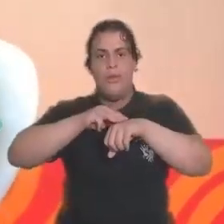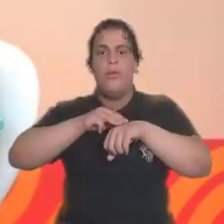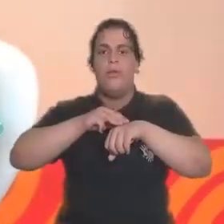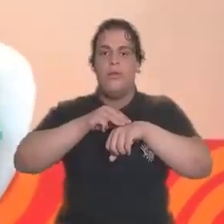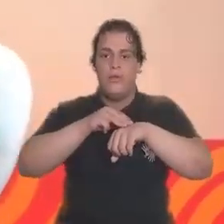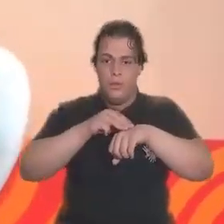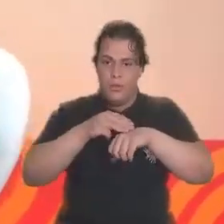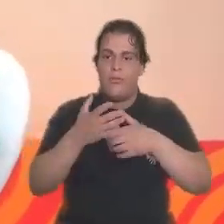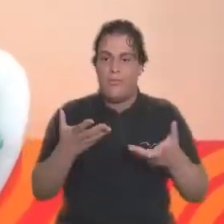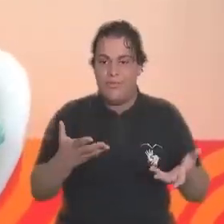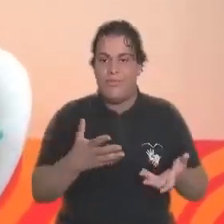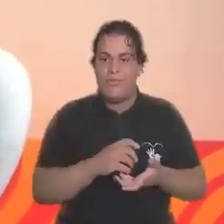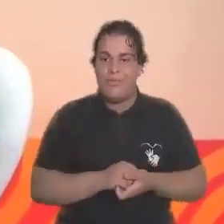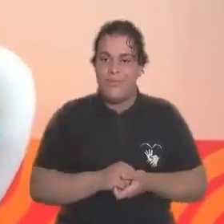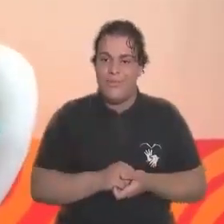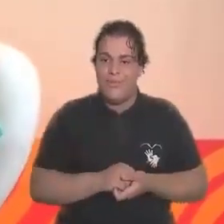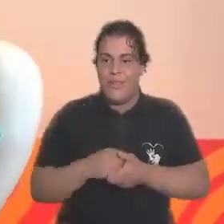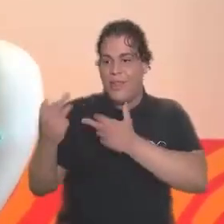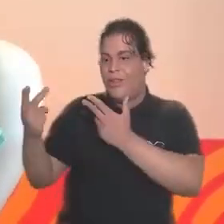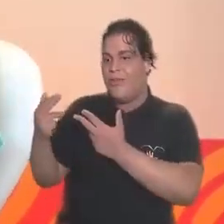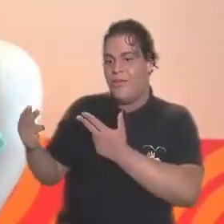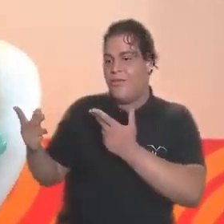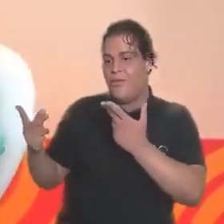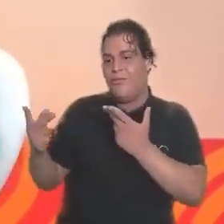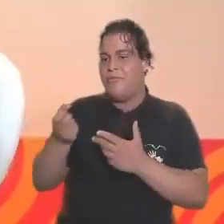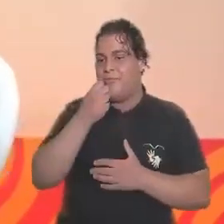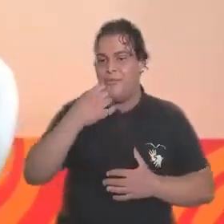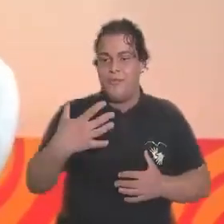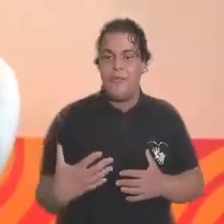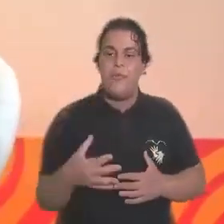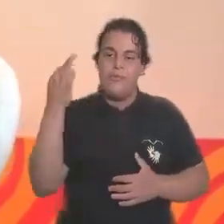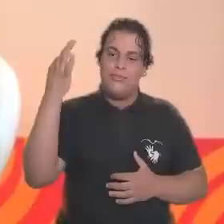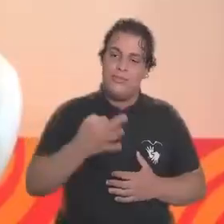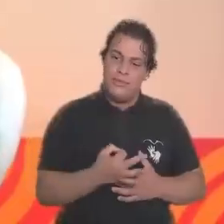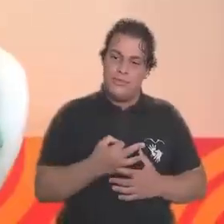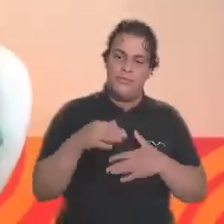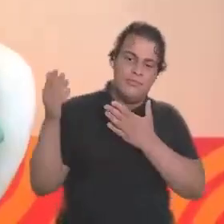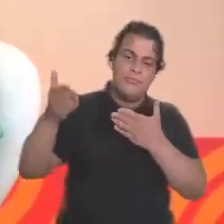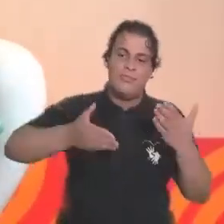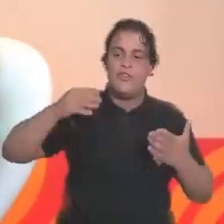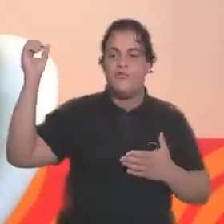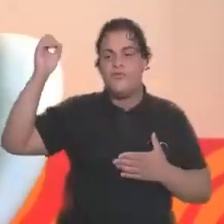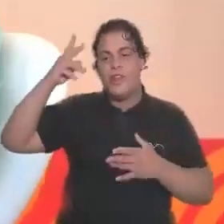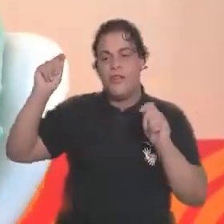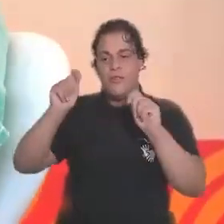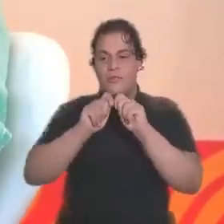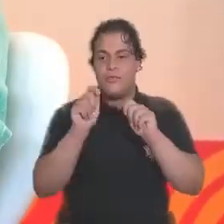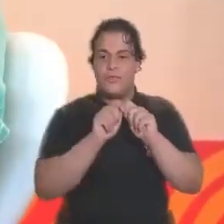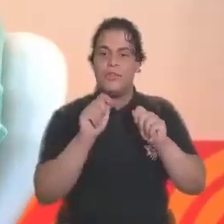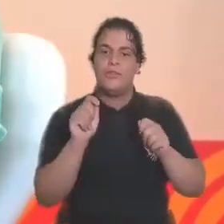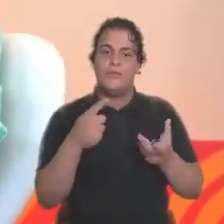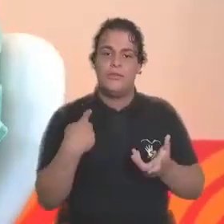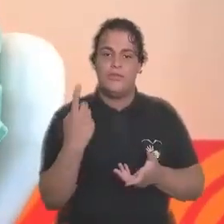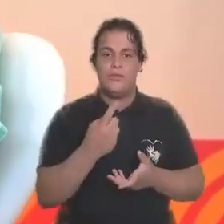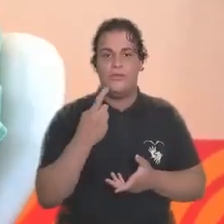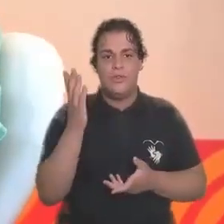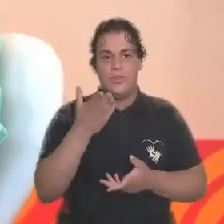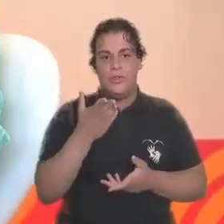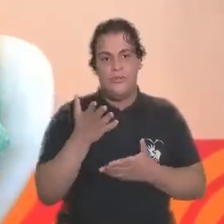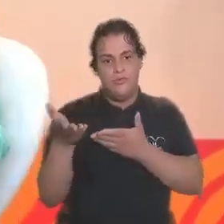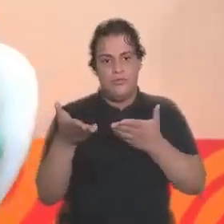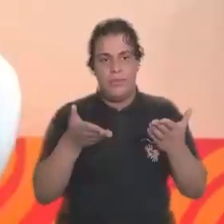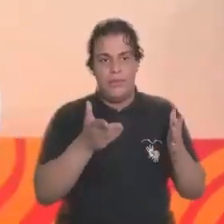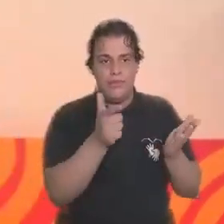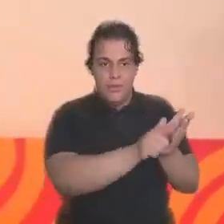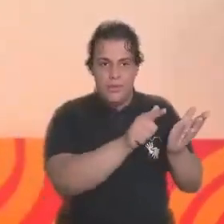coloca o cabelo. Mas, sim, foi igual você falou, deu match mesmo. O Guto pegou a ideia e fez, e a gente já aprovou, e o livro está aí. Foi